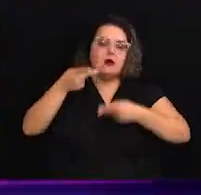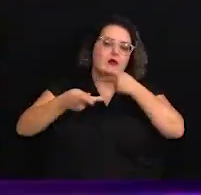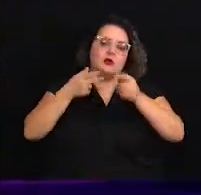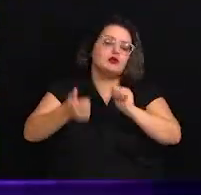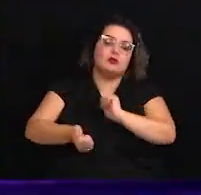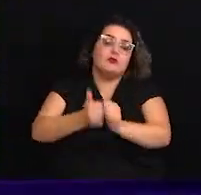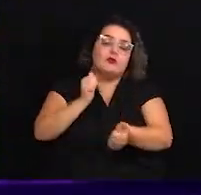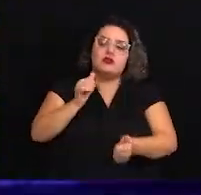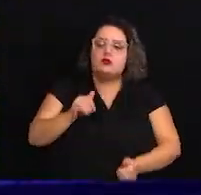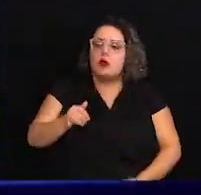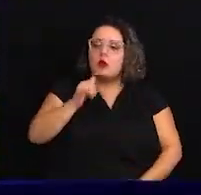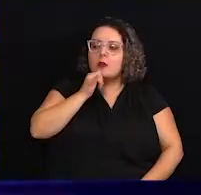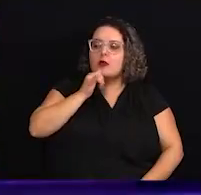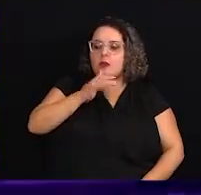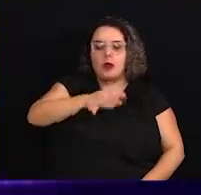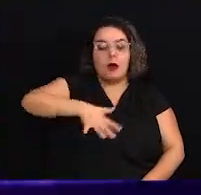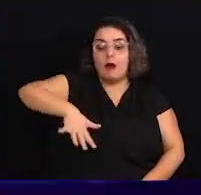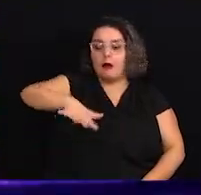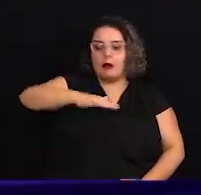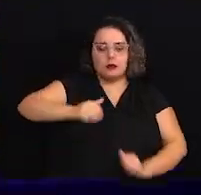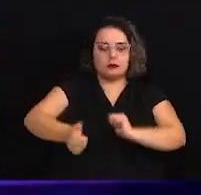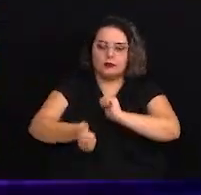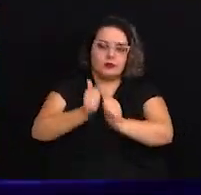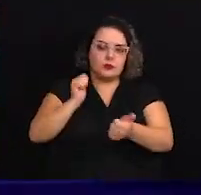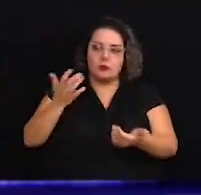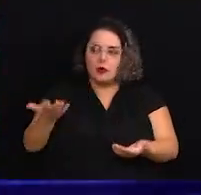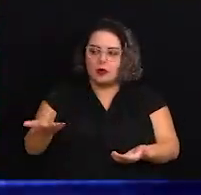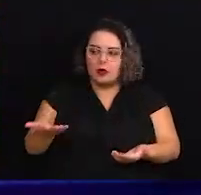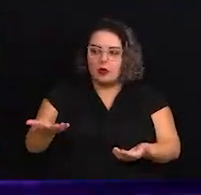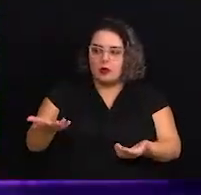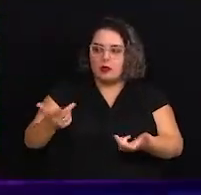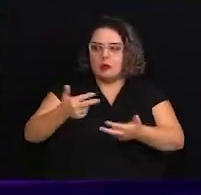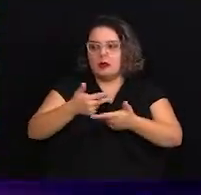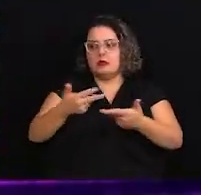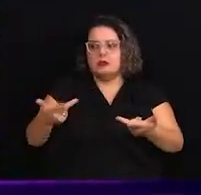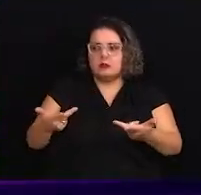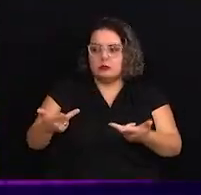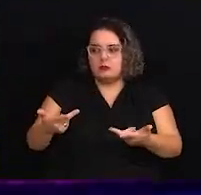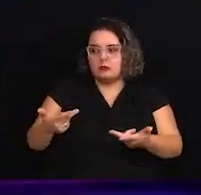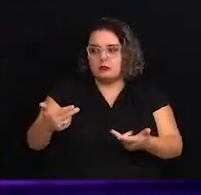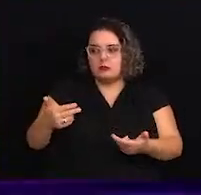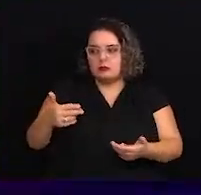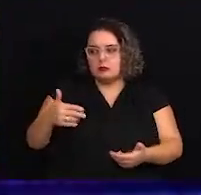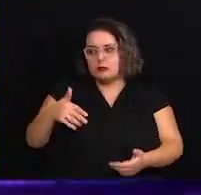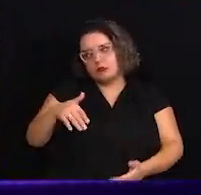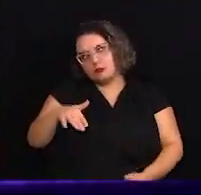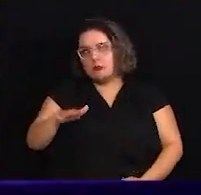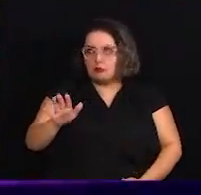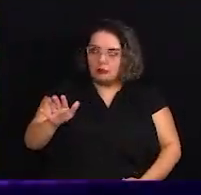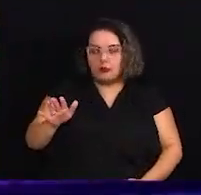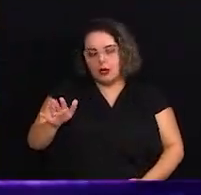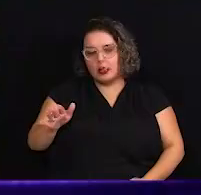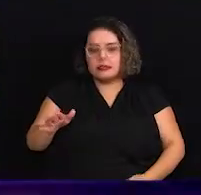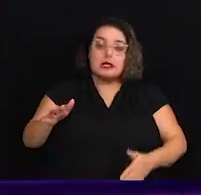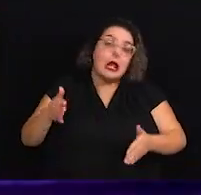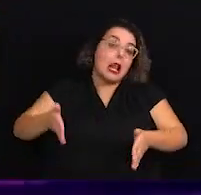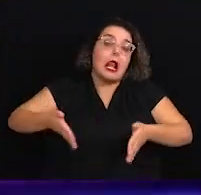por exemplo, do universo do futebol, que é uma coisa que é mais soft, vamos dizer